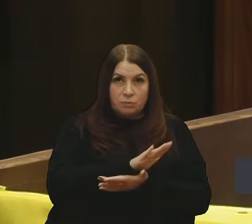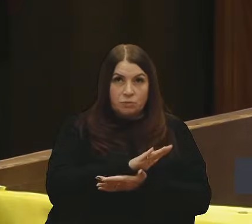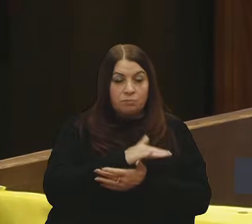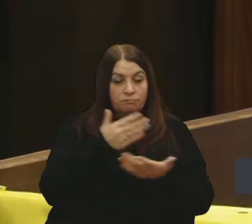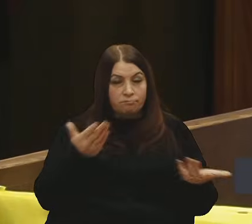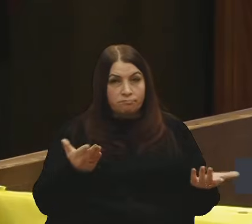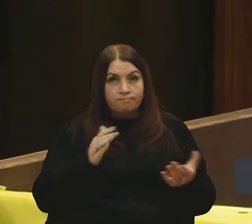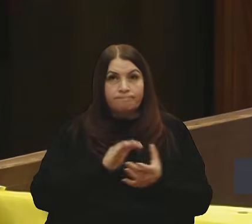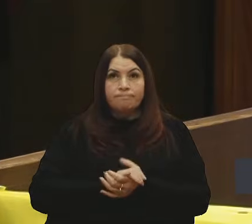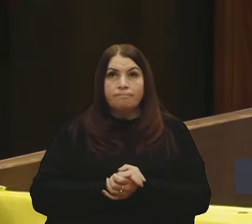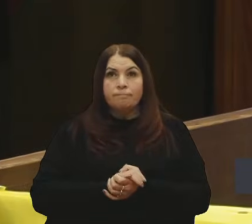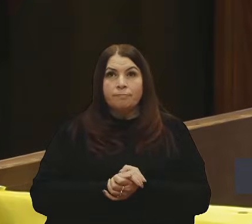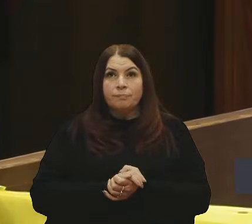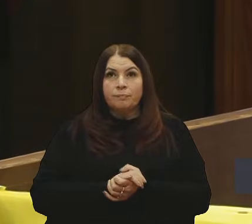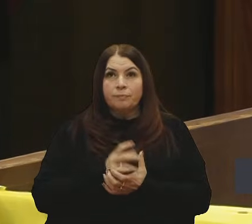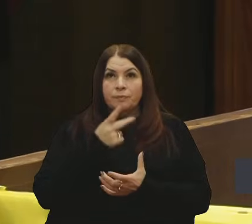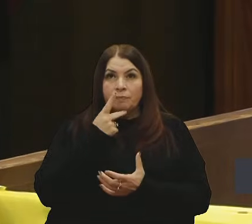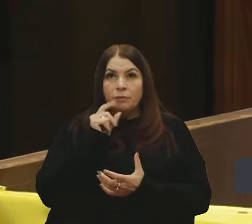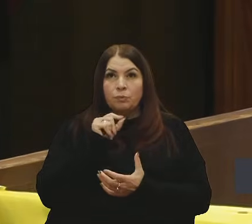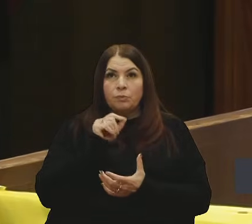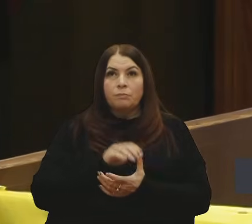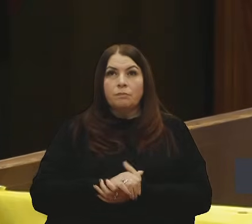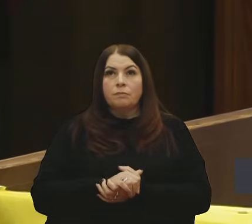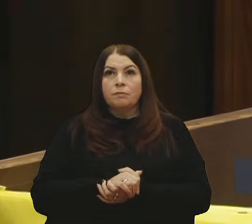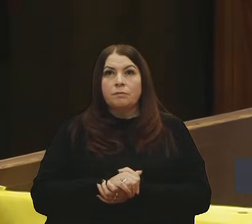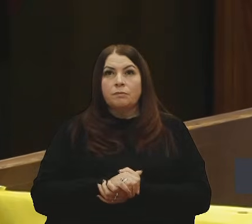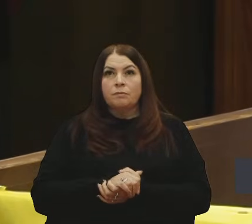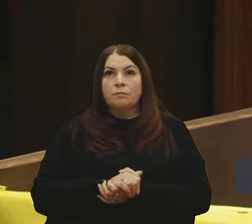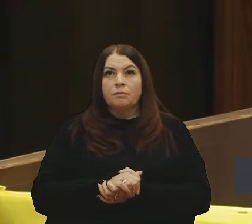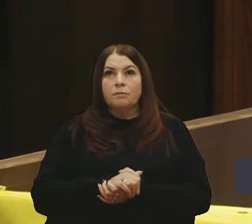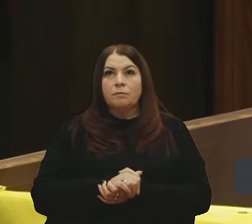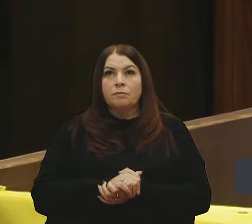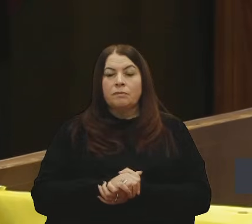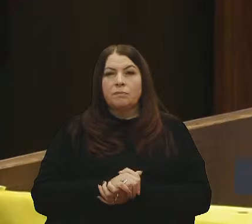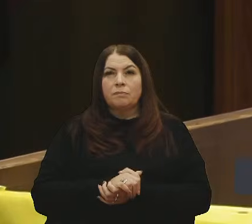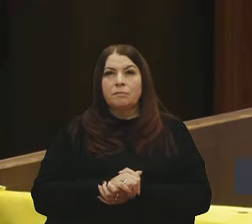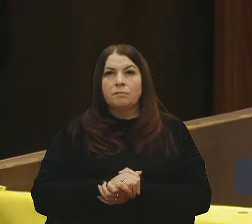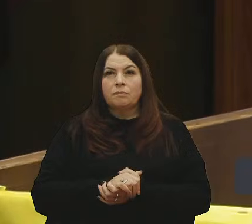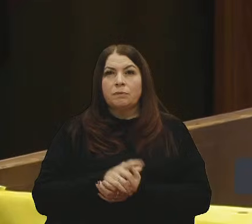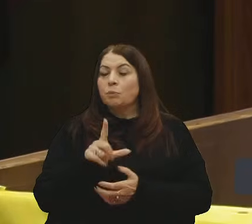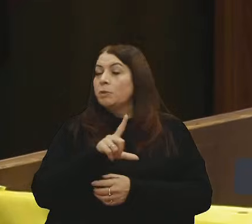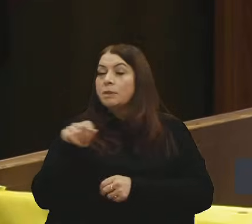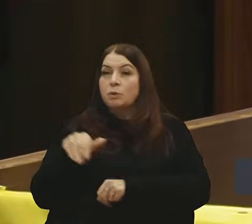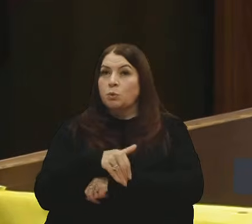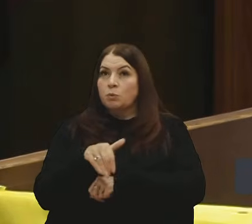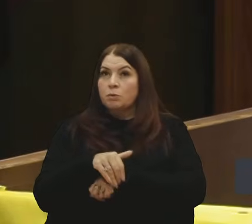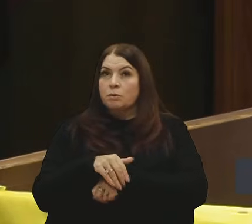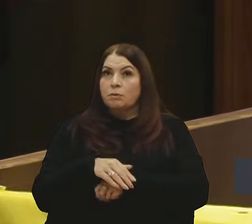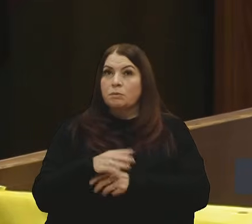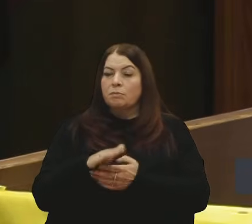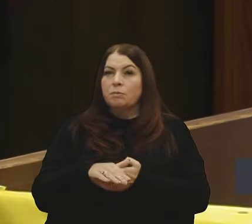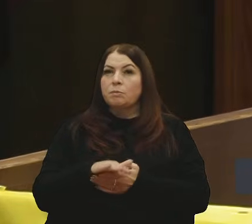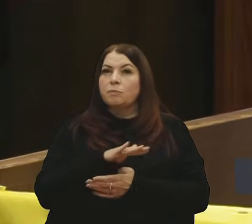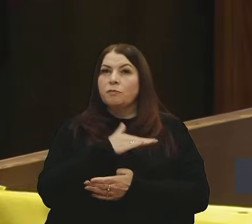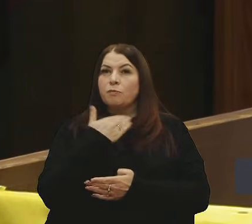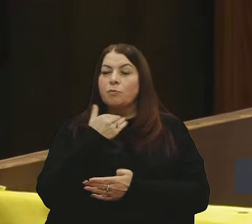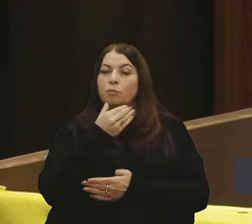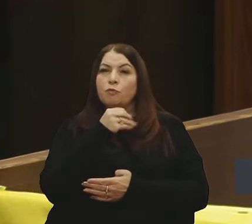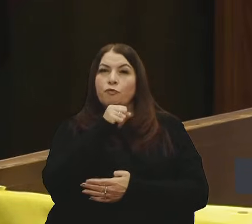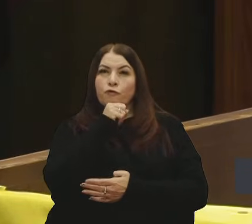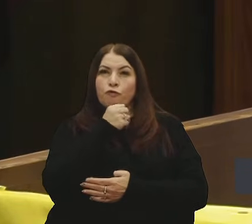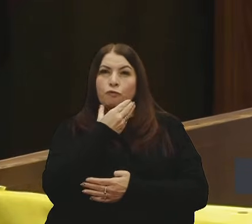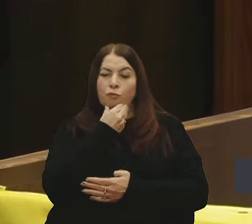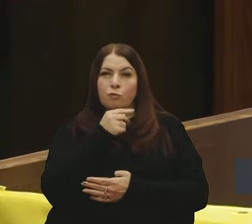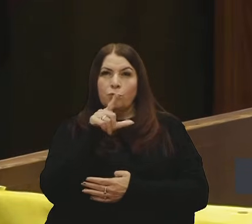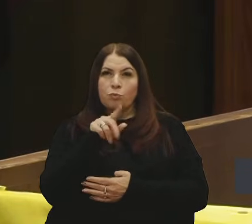Então, assim, eu digo que o quê? A gente não está saindo na rua. Na época do meu falecido avô, o